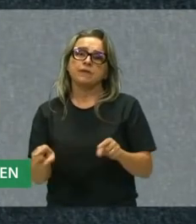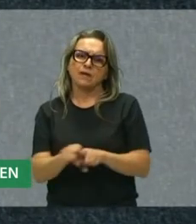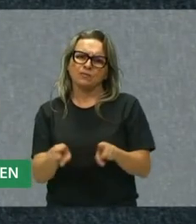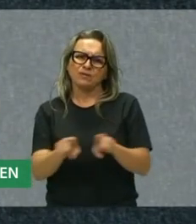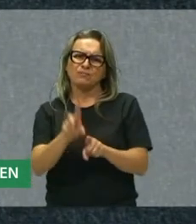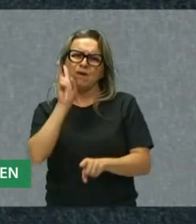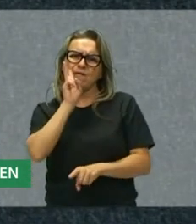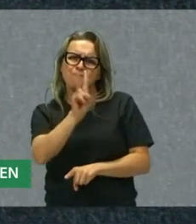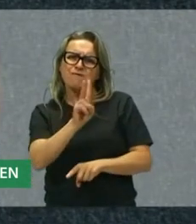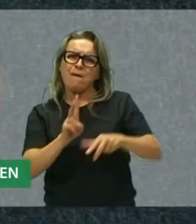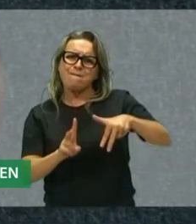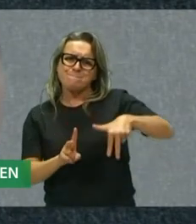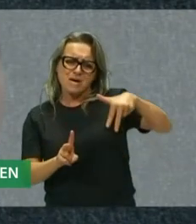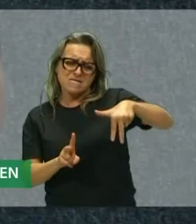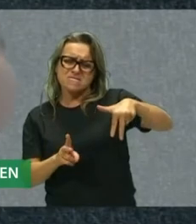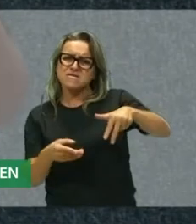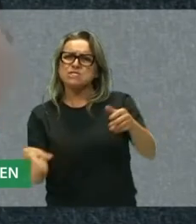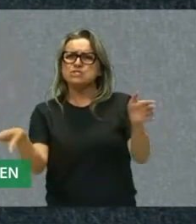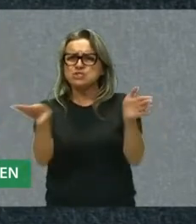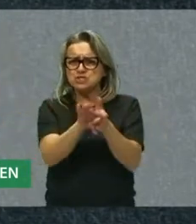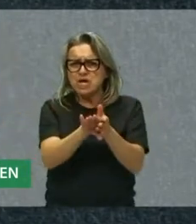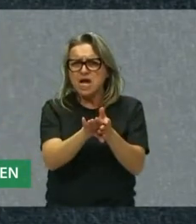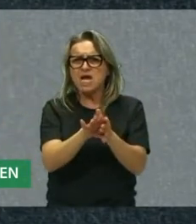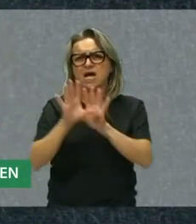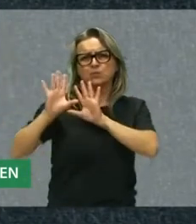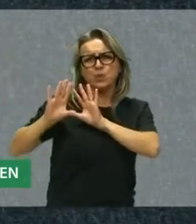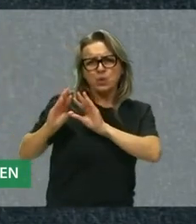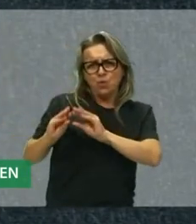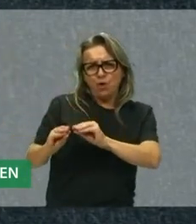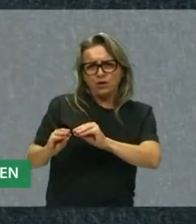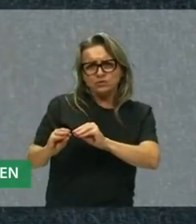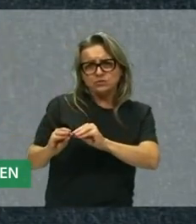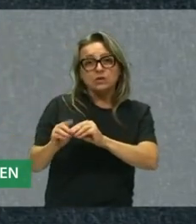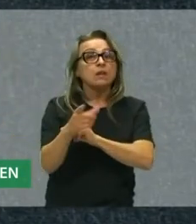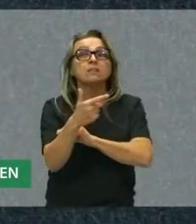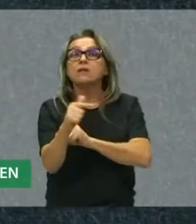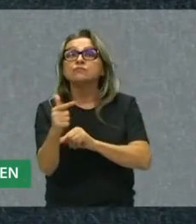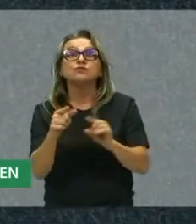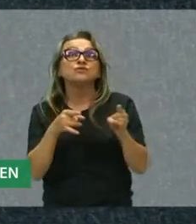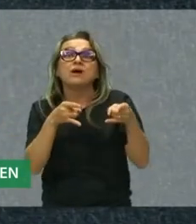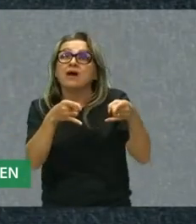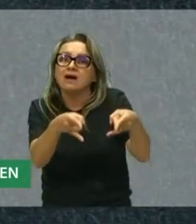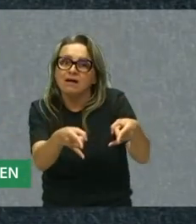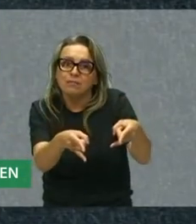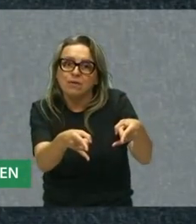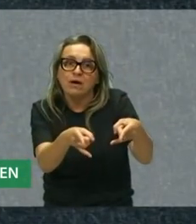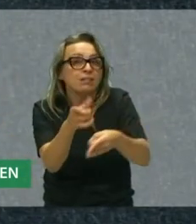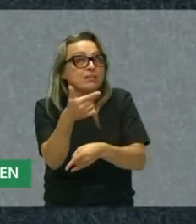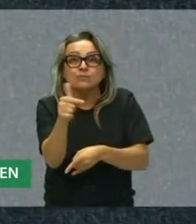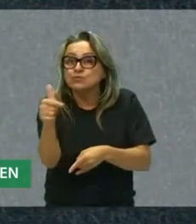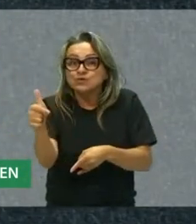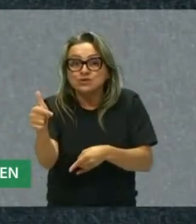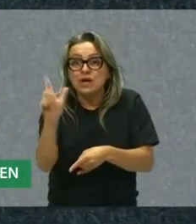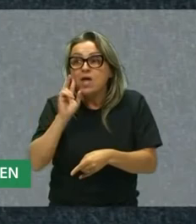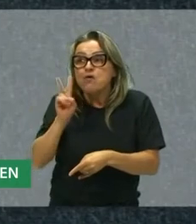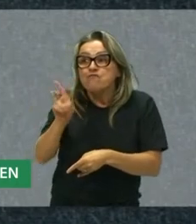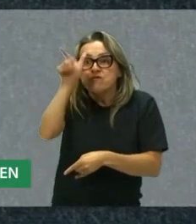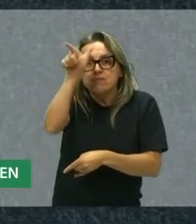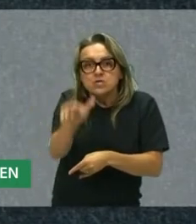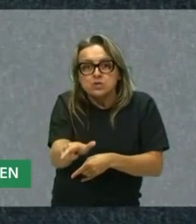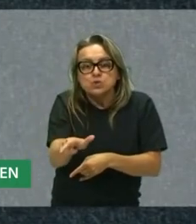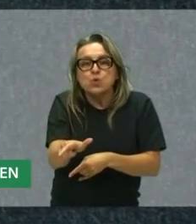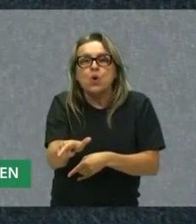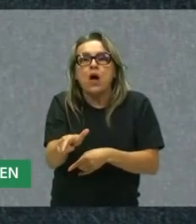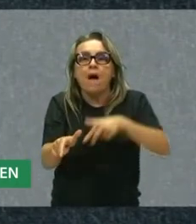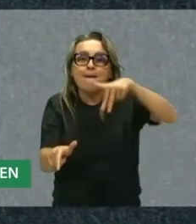muitos pacientes chegando ali durante a noite, e não tinha maca para os pacientes. Eu vi pessoas colocando pacientes deitados na cadeira. Eu